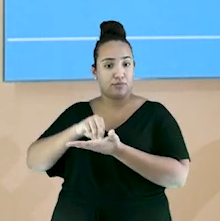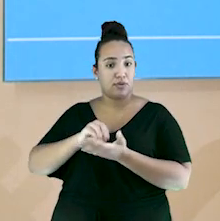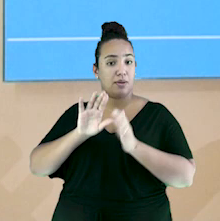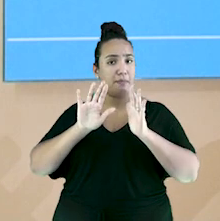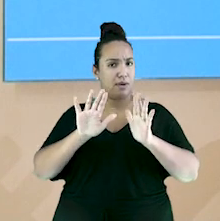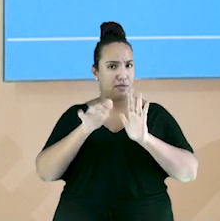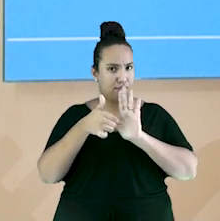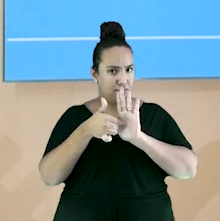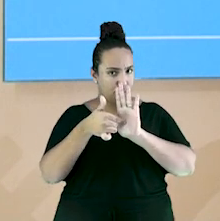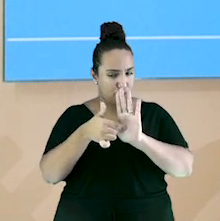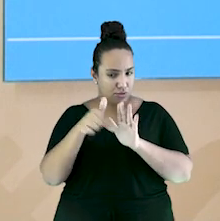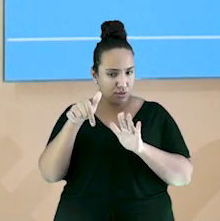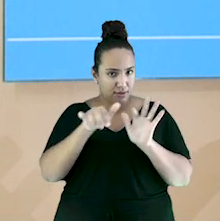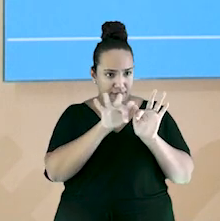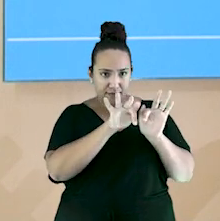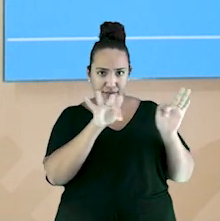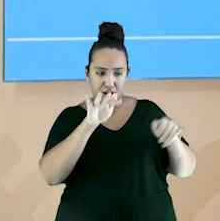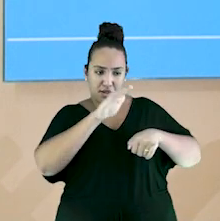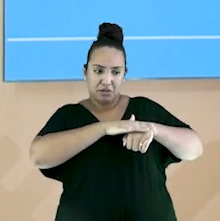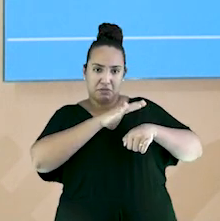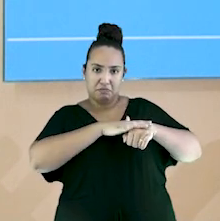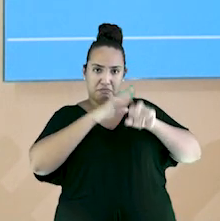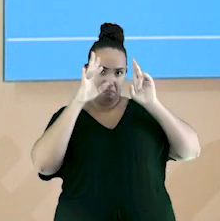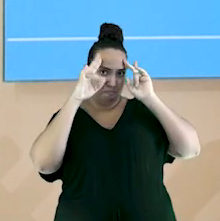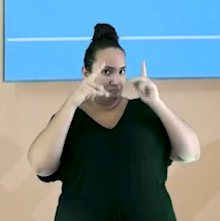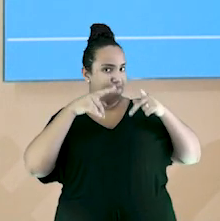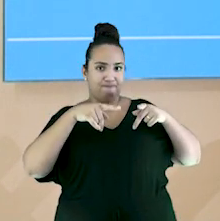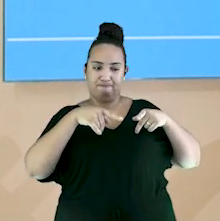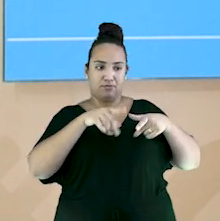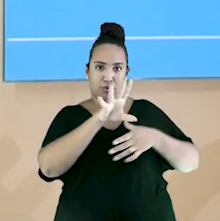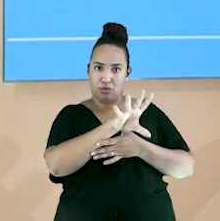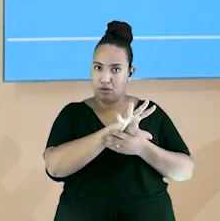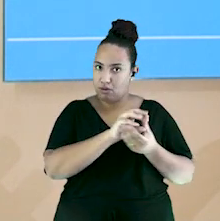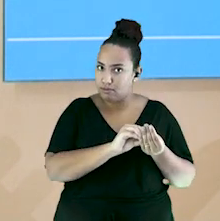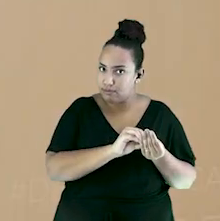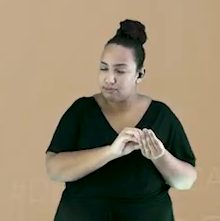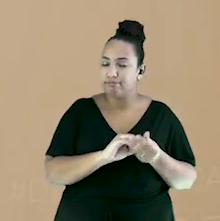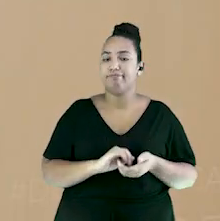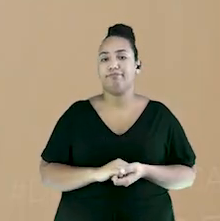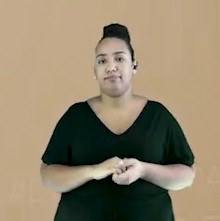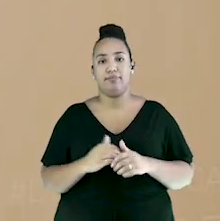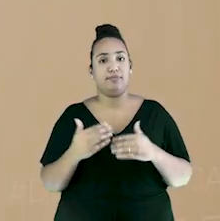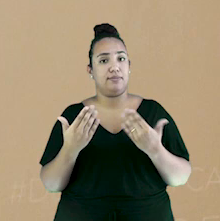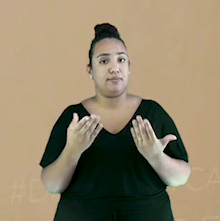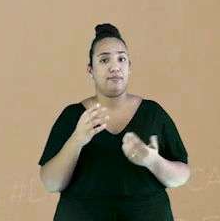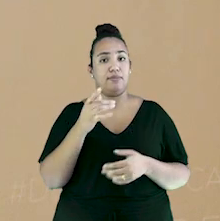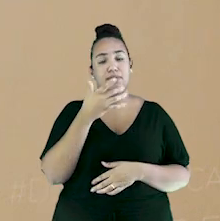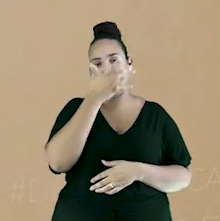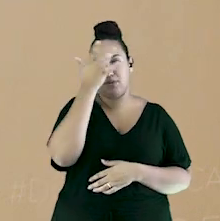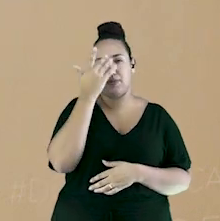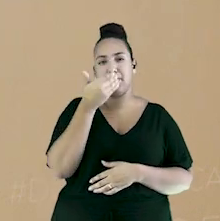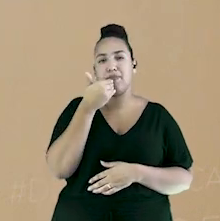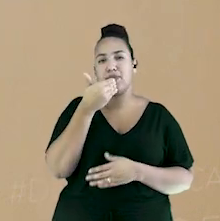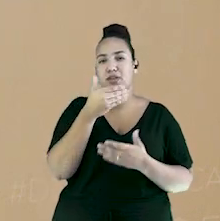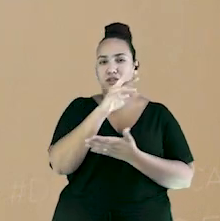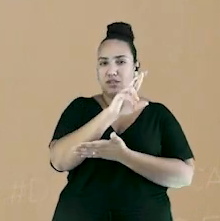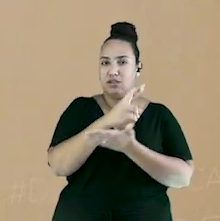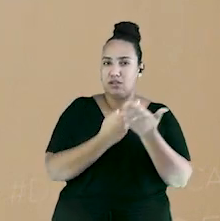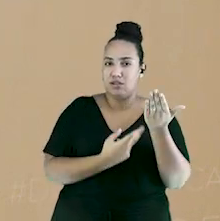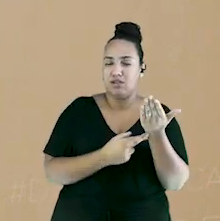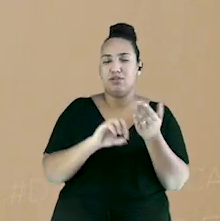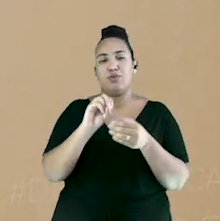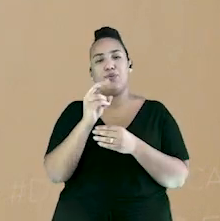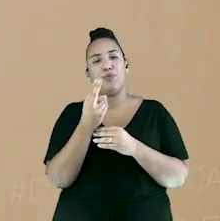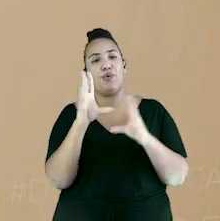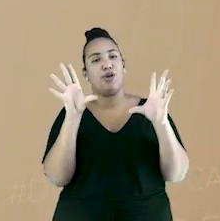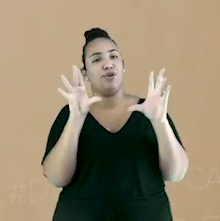textos? Mas deixaram claro que aqueles trechos não foram escritos por vocês? Quando pedem para que a gente escreva uma redação